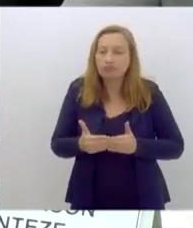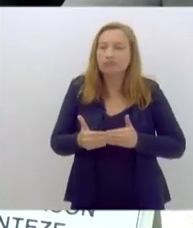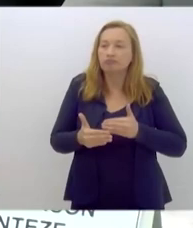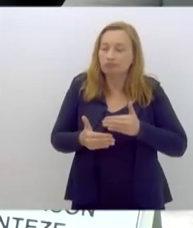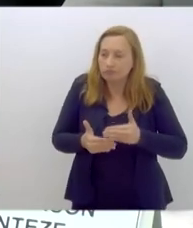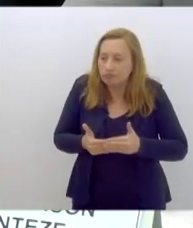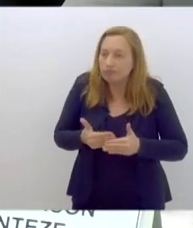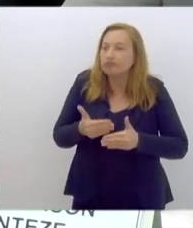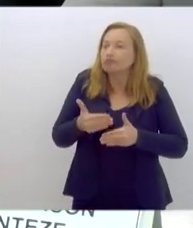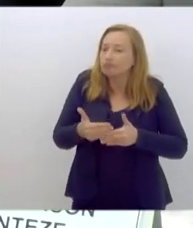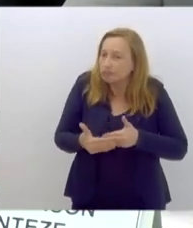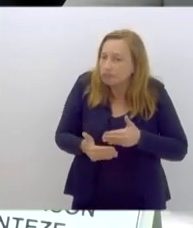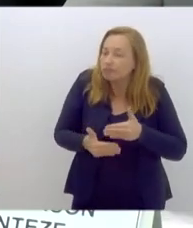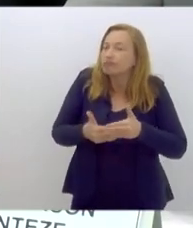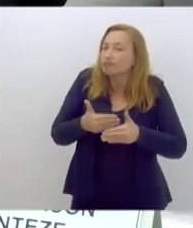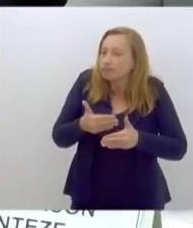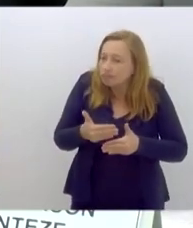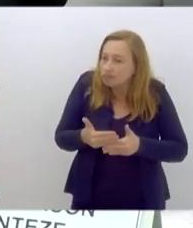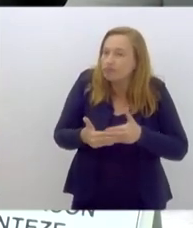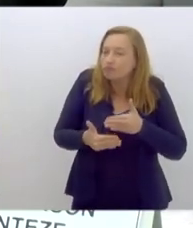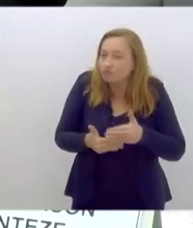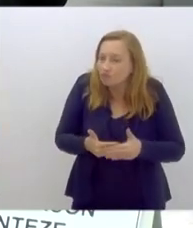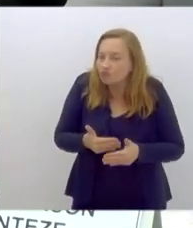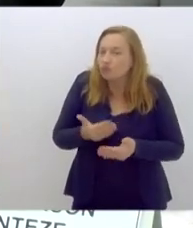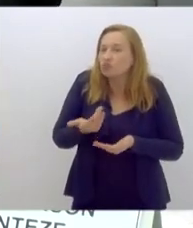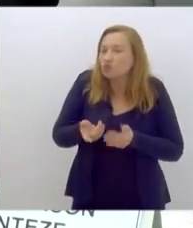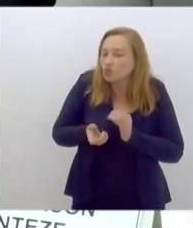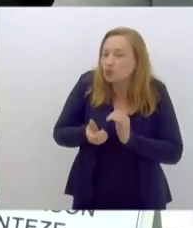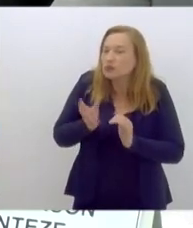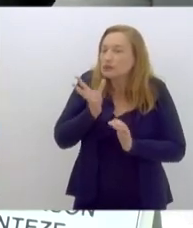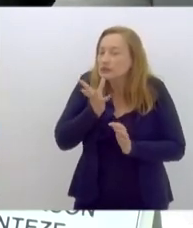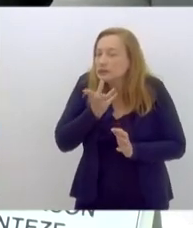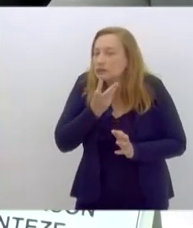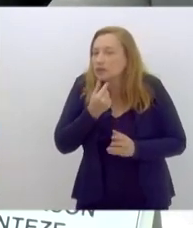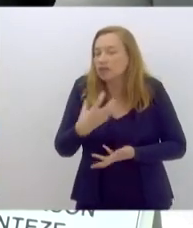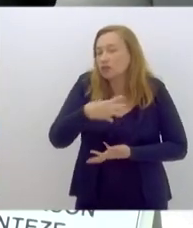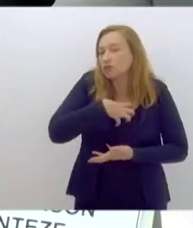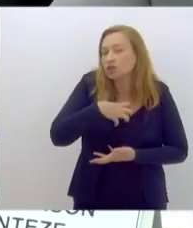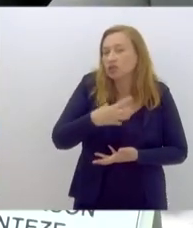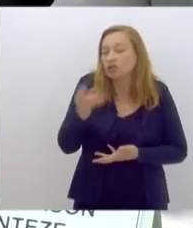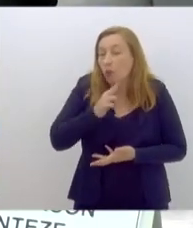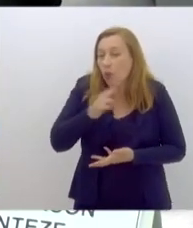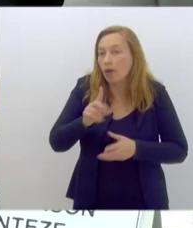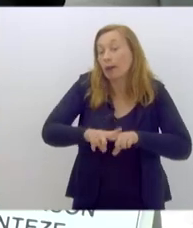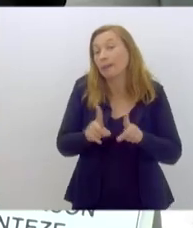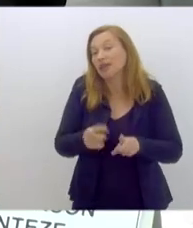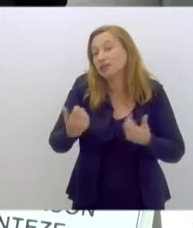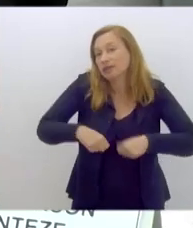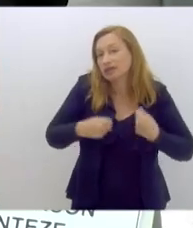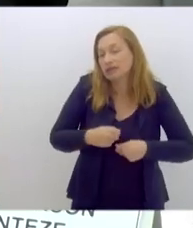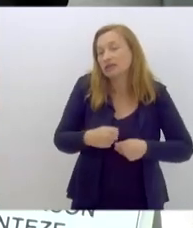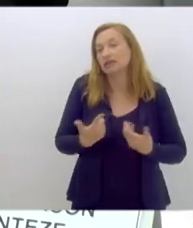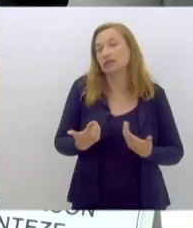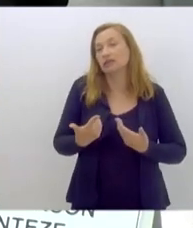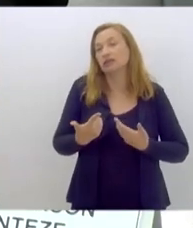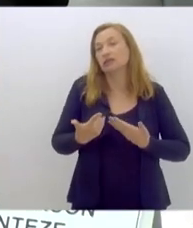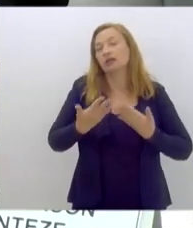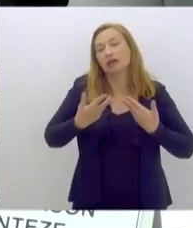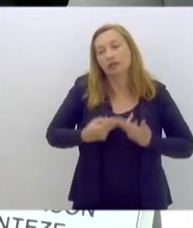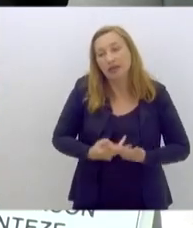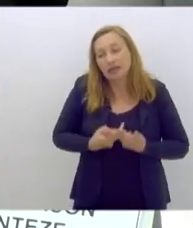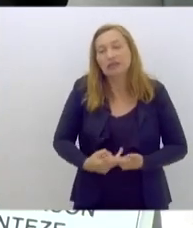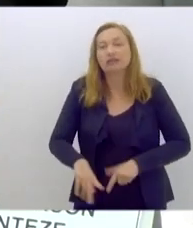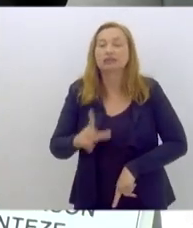ainda que possam ser lentos lentos no sentido Nós gostaríamos que se fosse mais rápido mas a gente precisa ser dado consistência